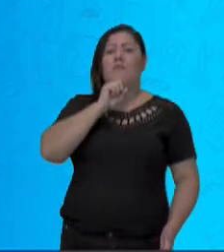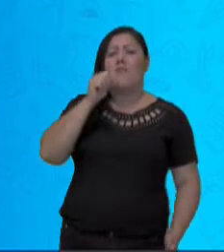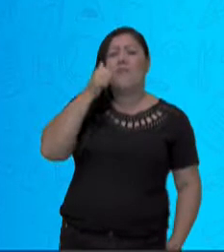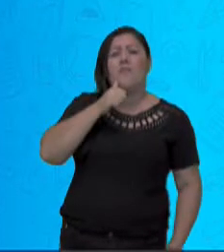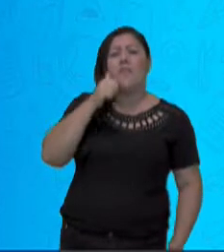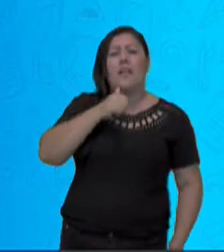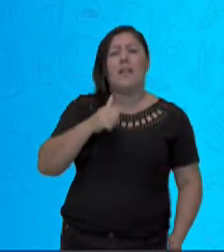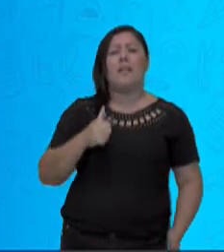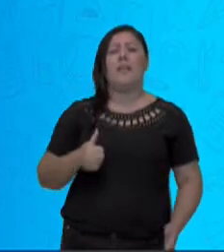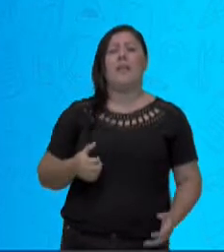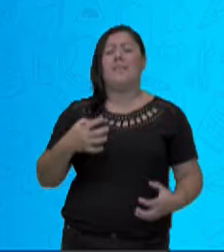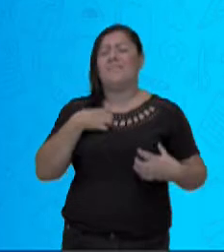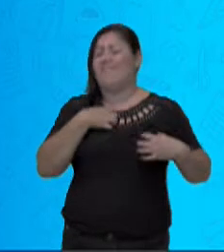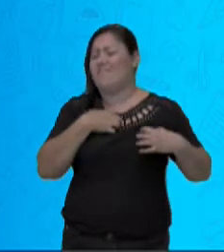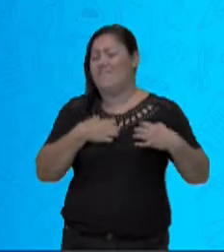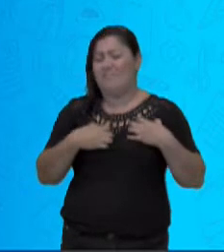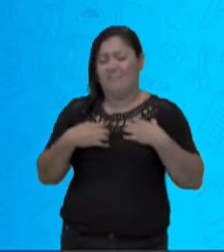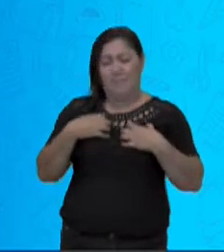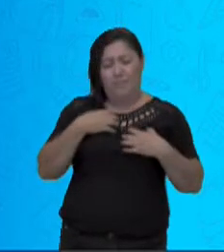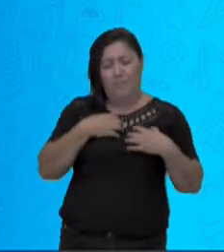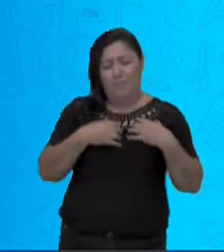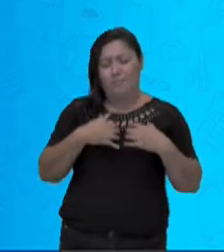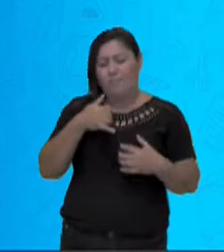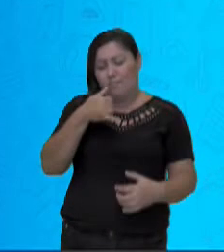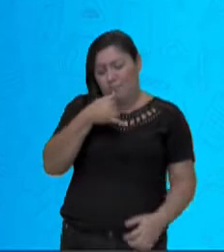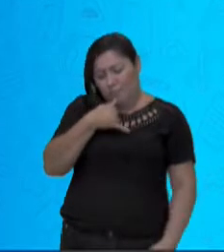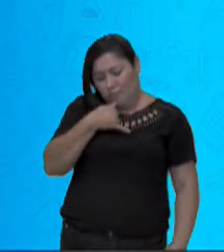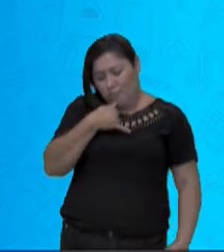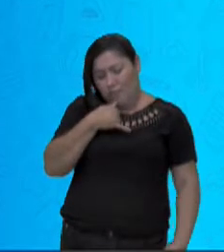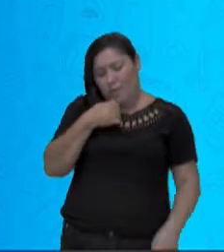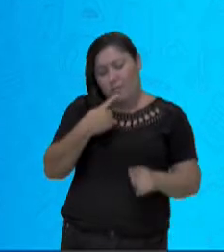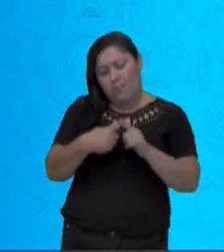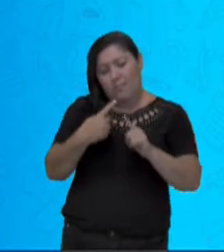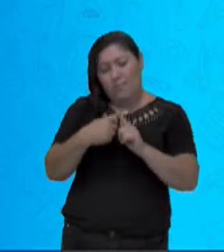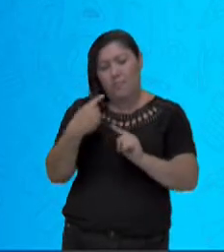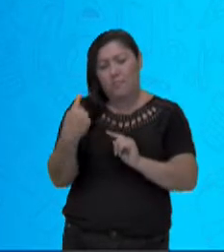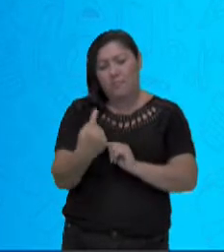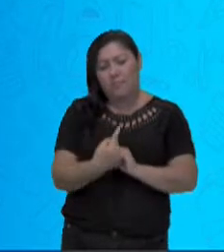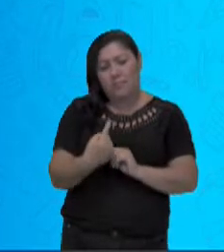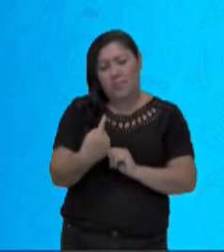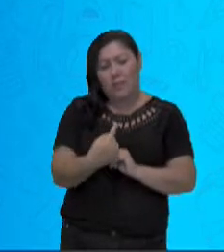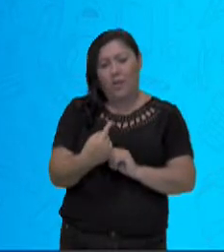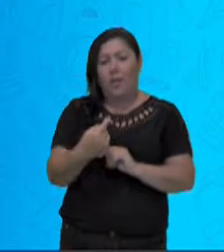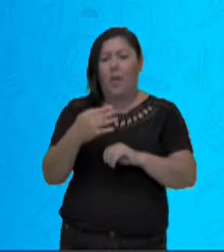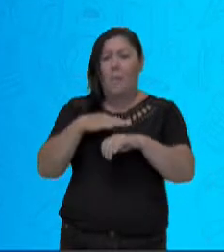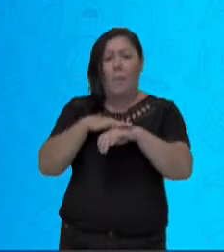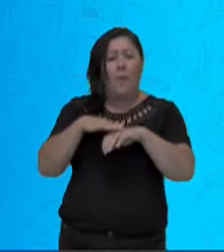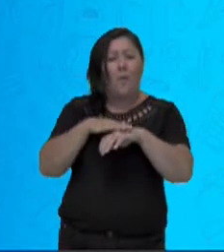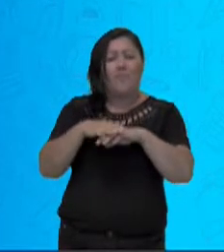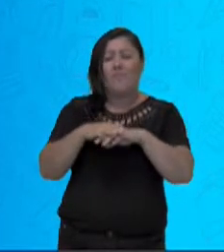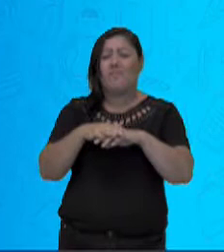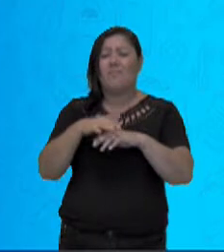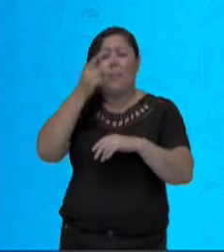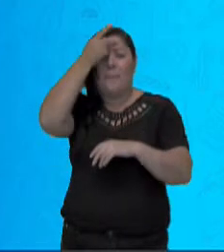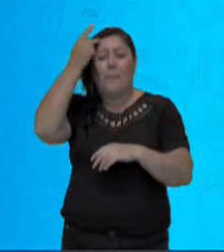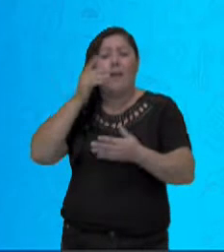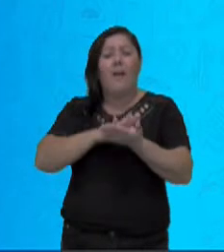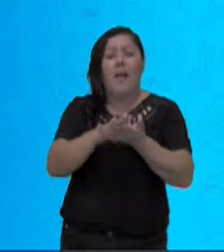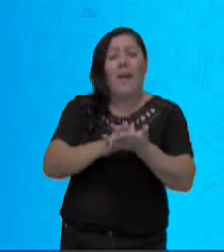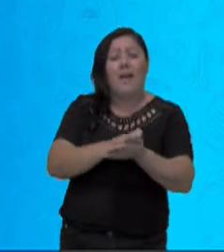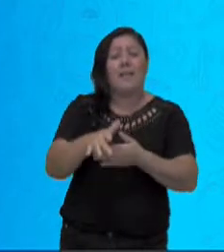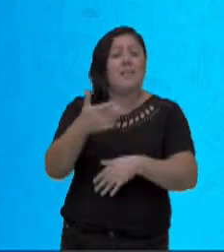que muito padecia por não ter companhia nem falar com ninguém, ficou